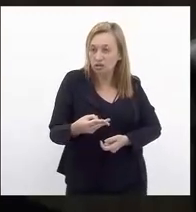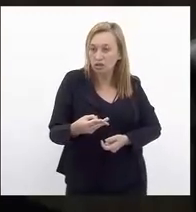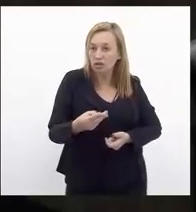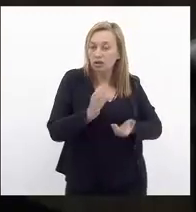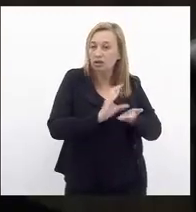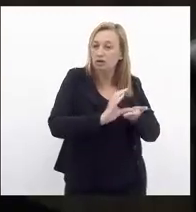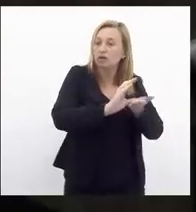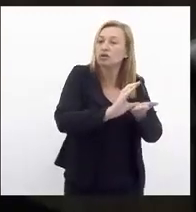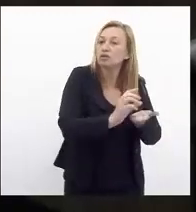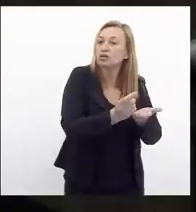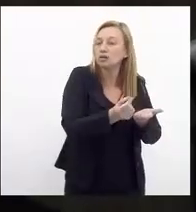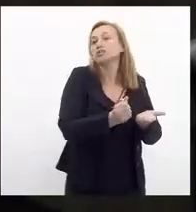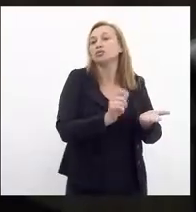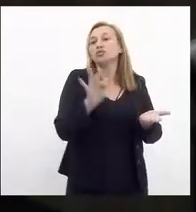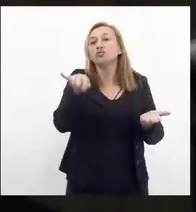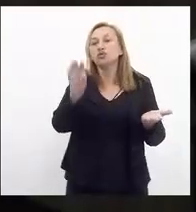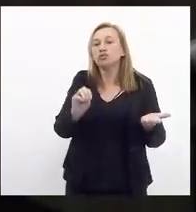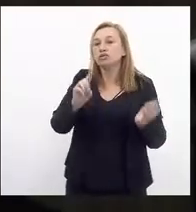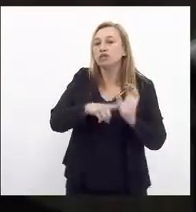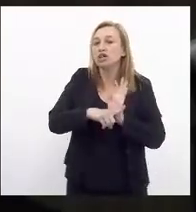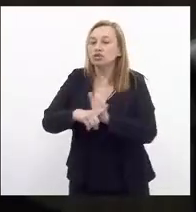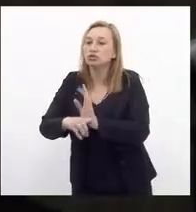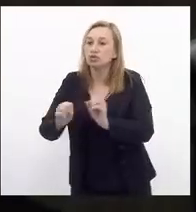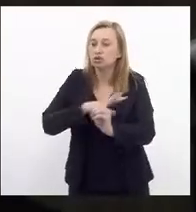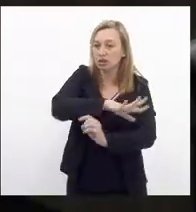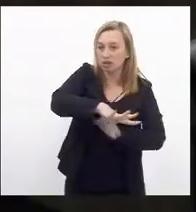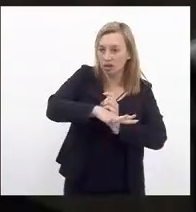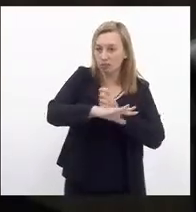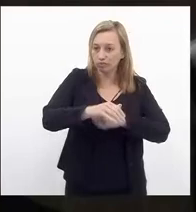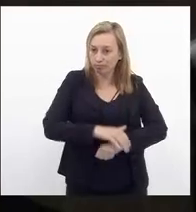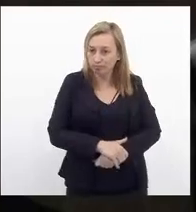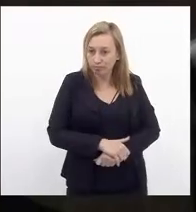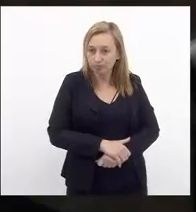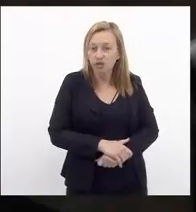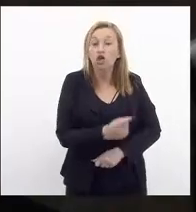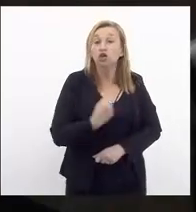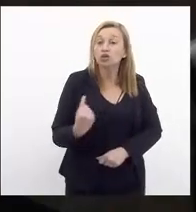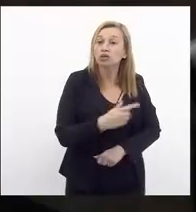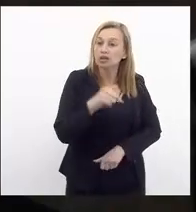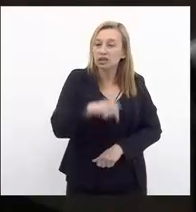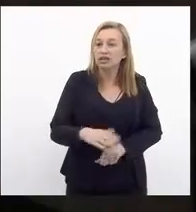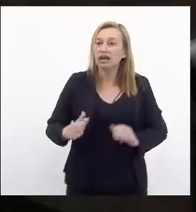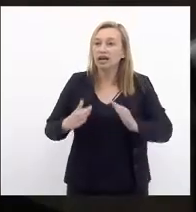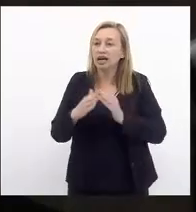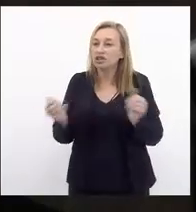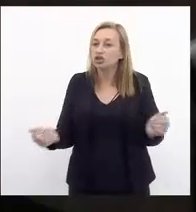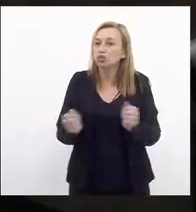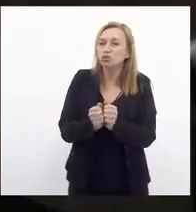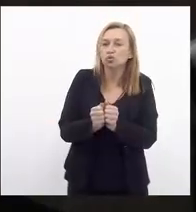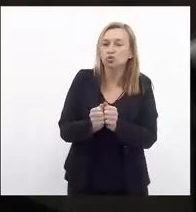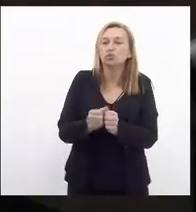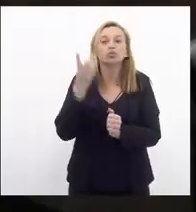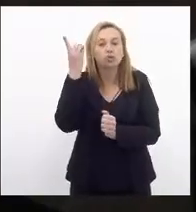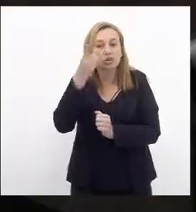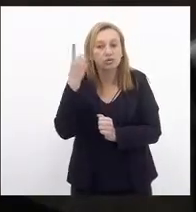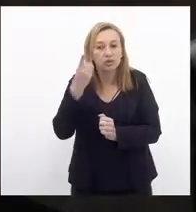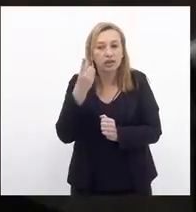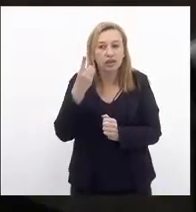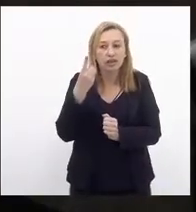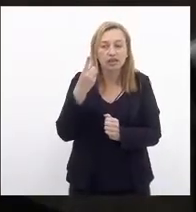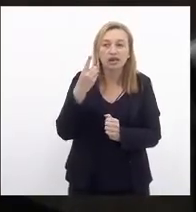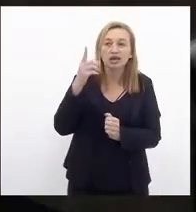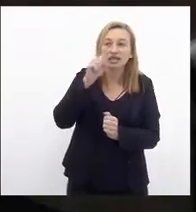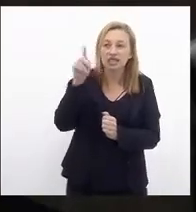auxílio ao fundo da Assistência Social nós aqui na casa e com a deputada